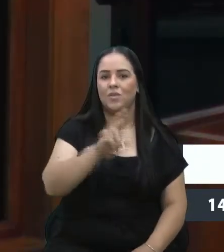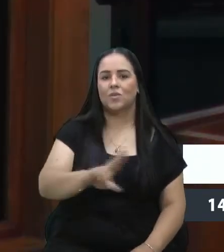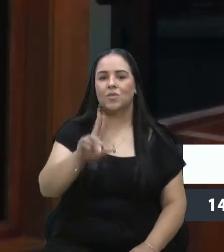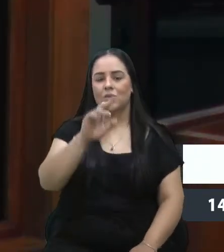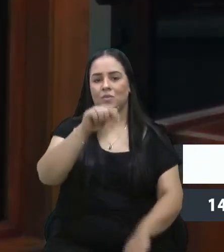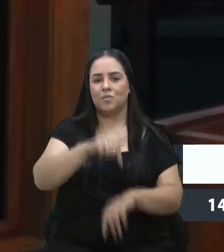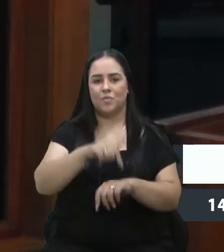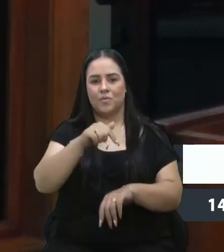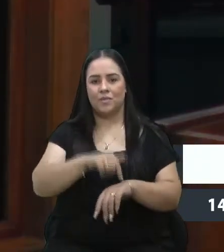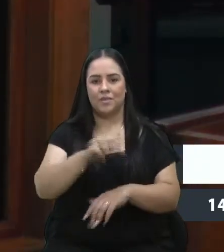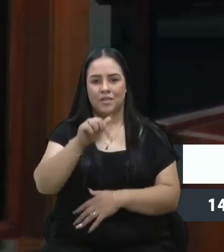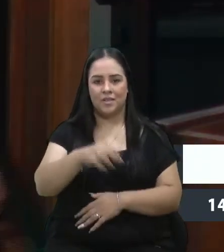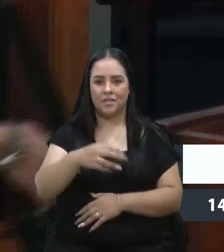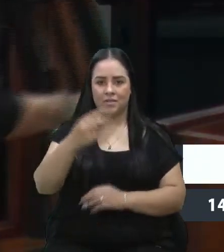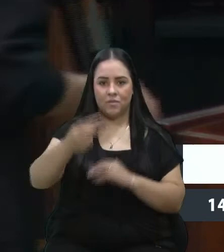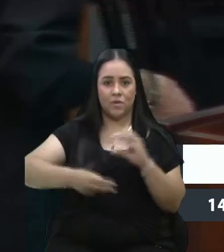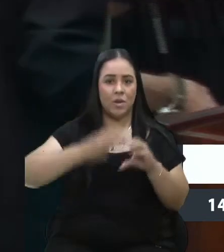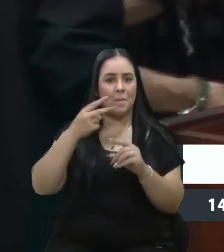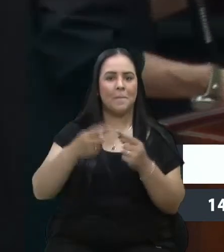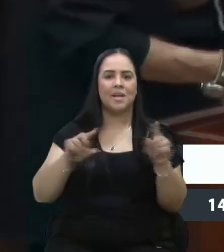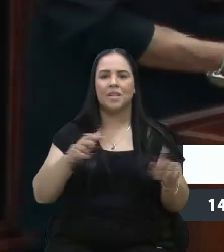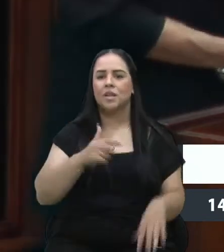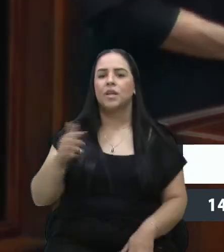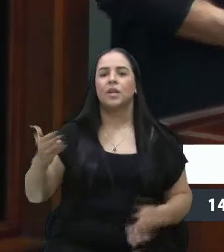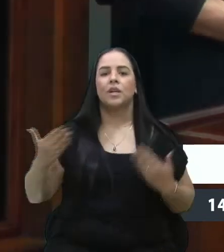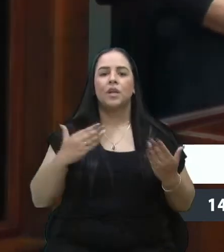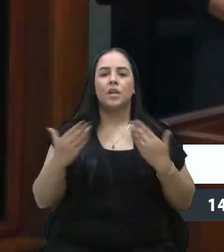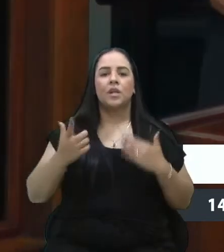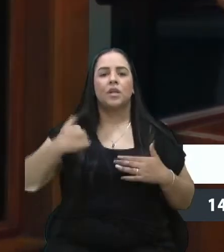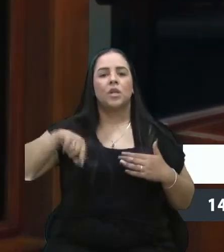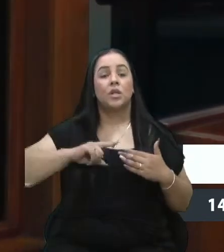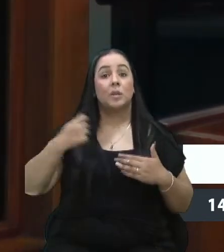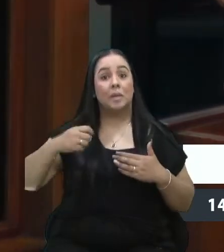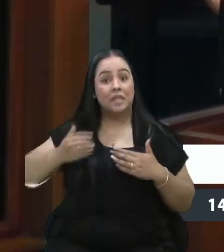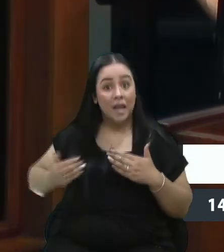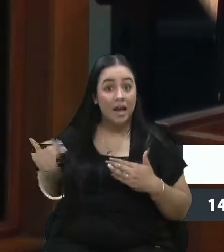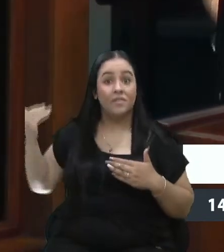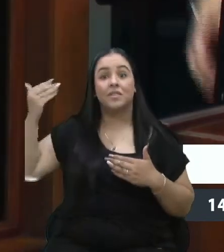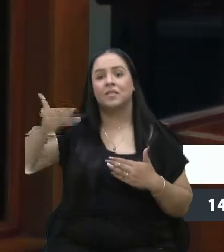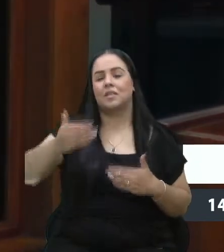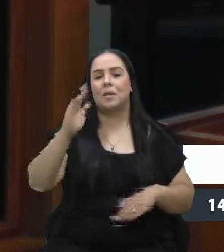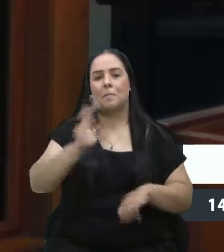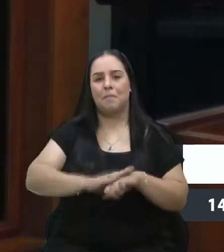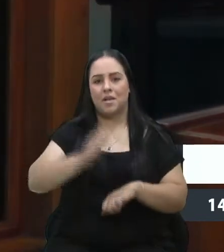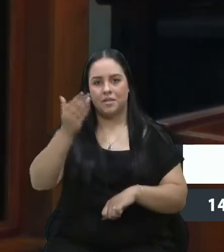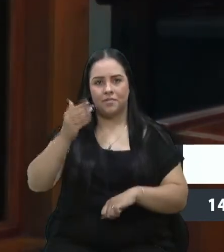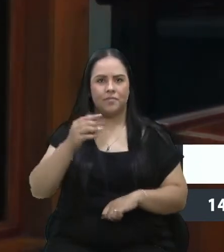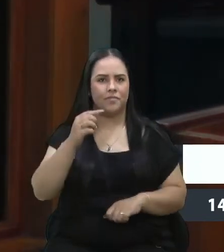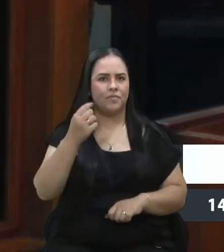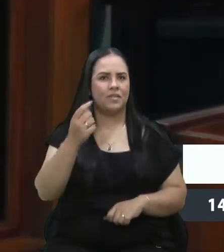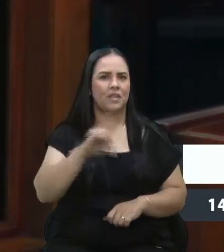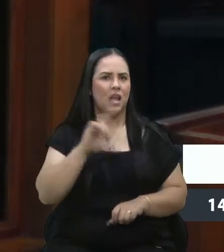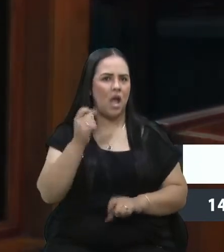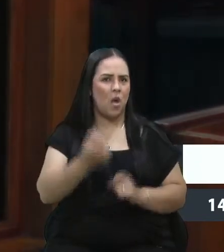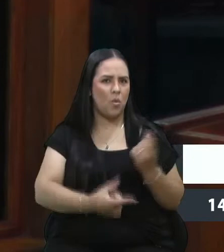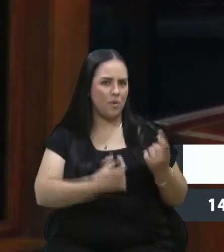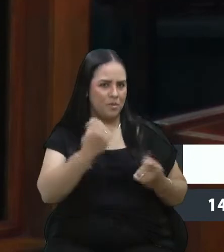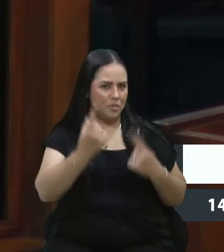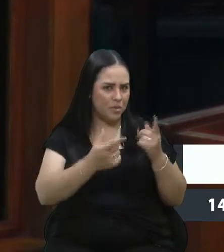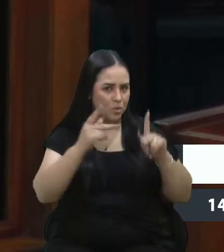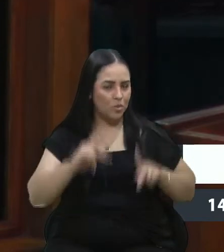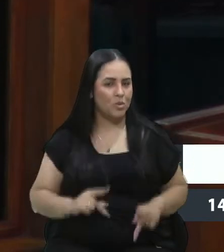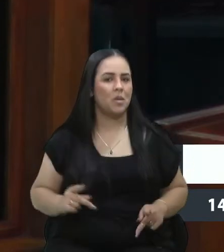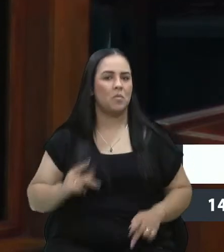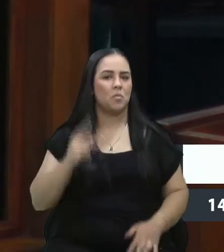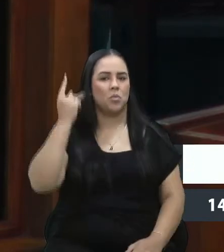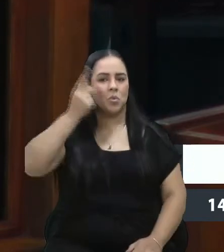de Vereadoras. Mas, sem dúvida, a gente ainda tem que progredir e avançar um pouco mais. Então, eu trouxe algumas personalidades da política,